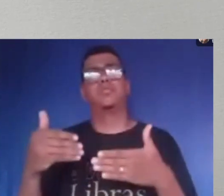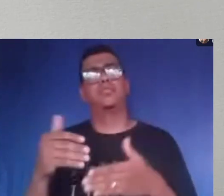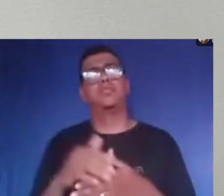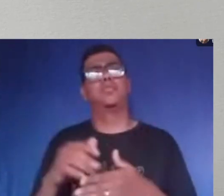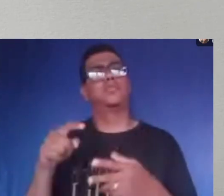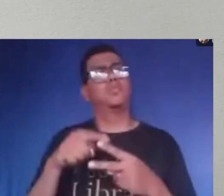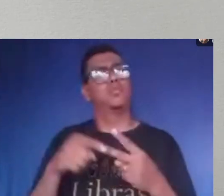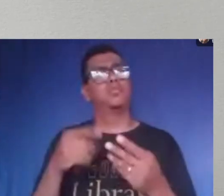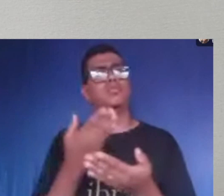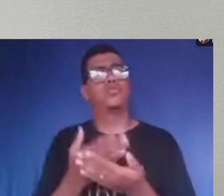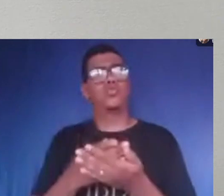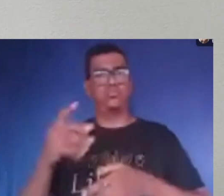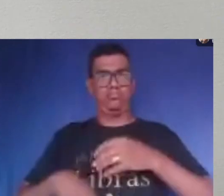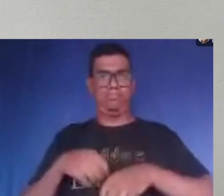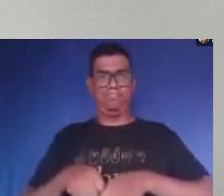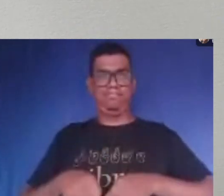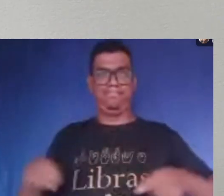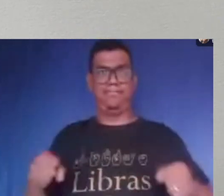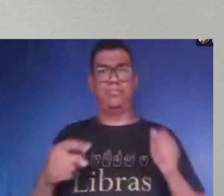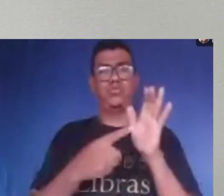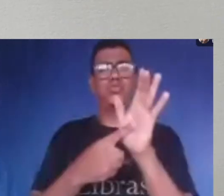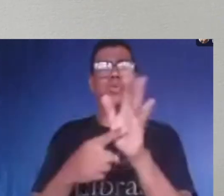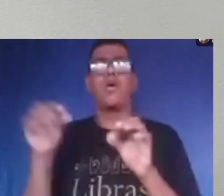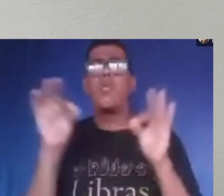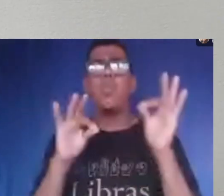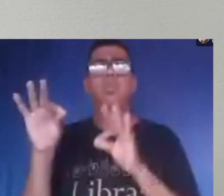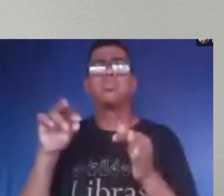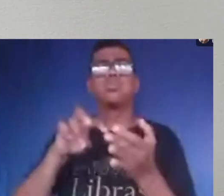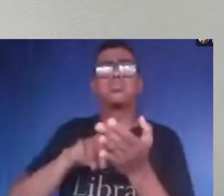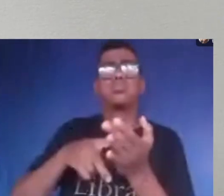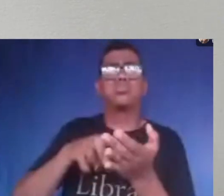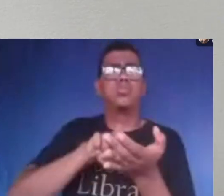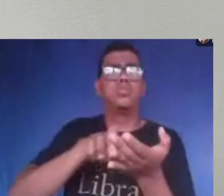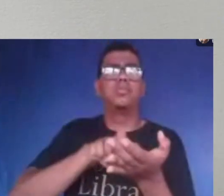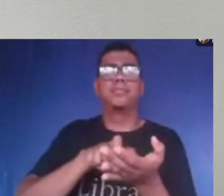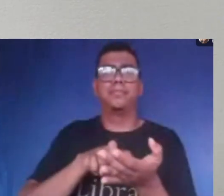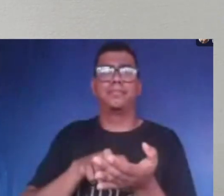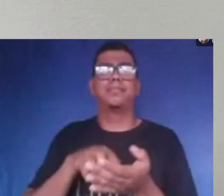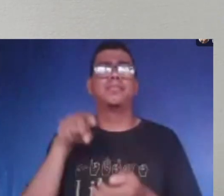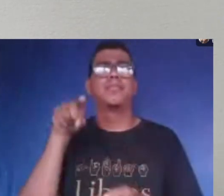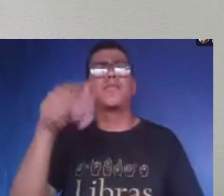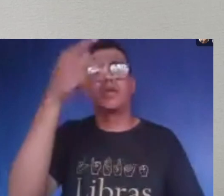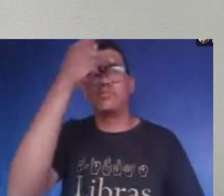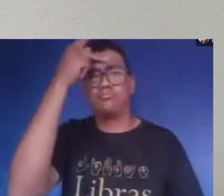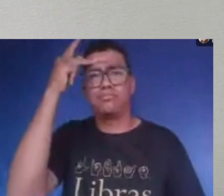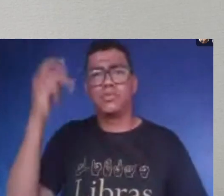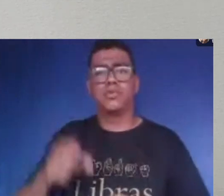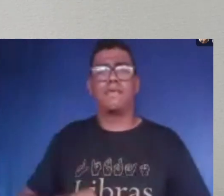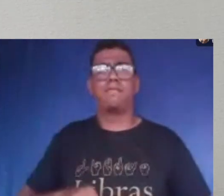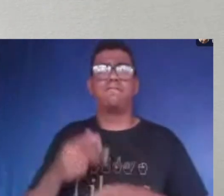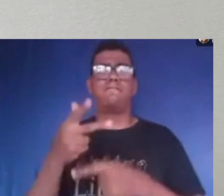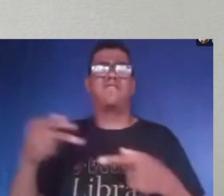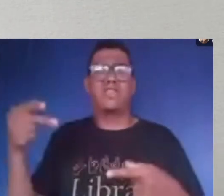e use os missionários nos confins da terra, nos extremos da terra, para que o seu nome, para que o seu amor, eles